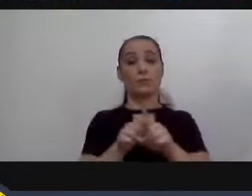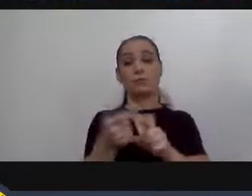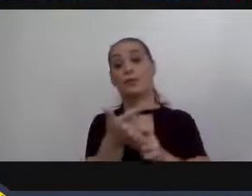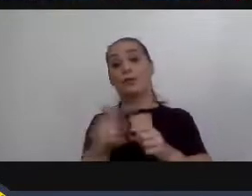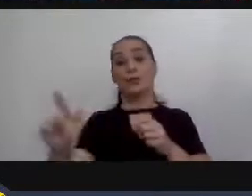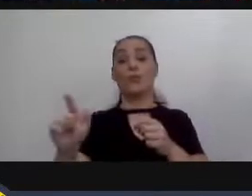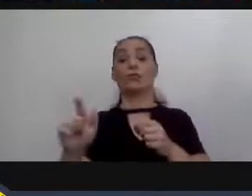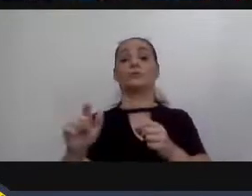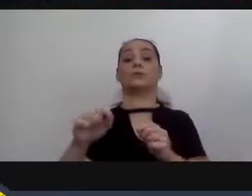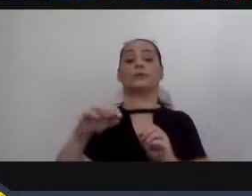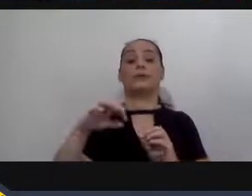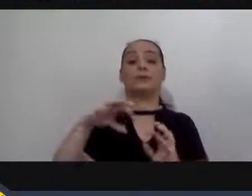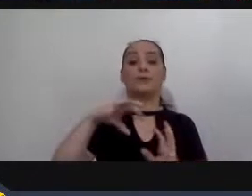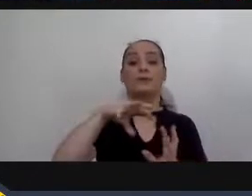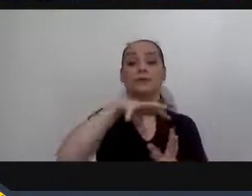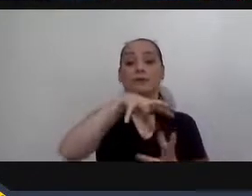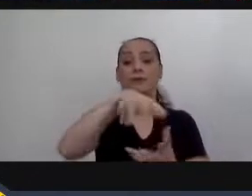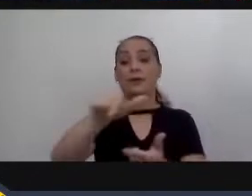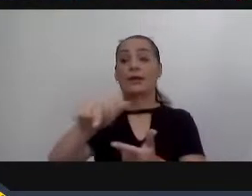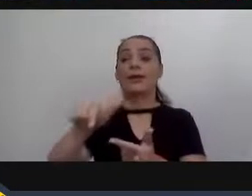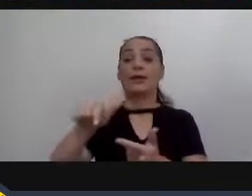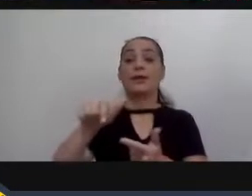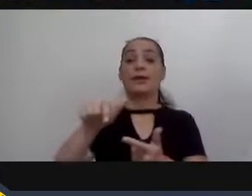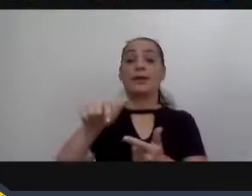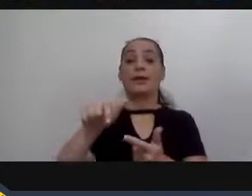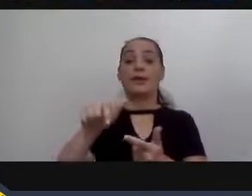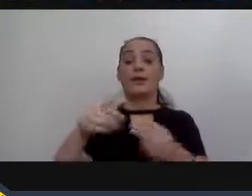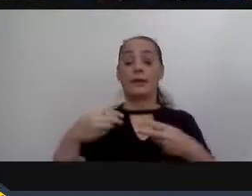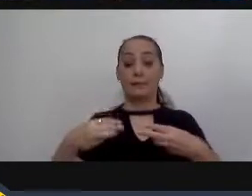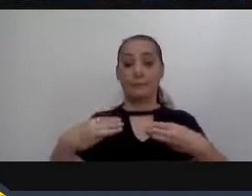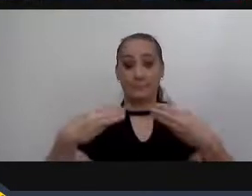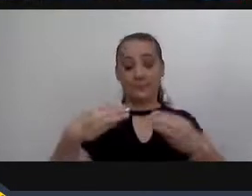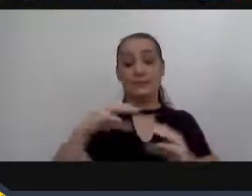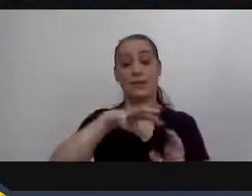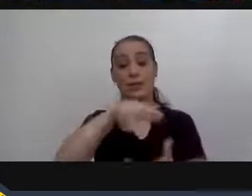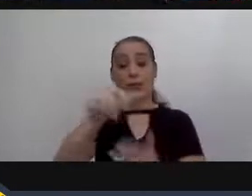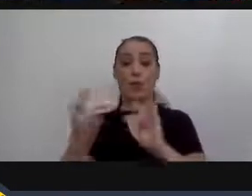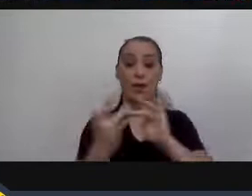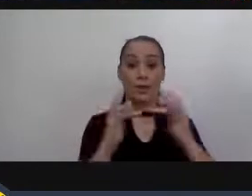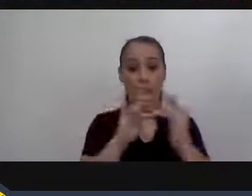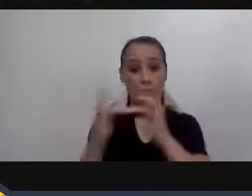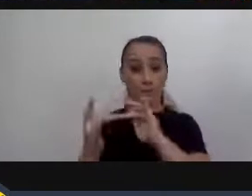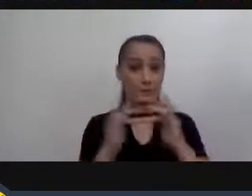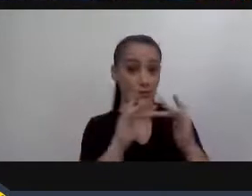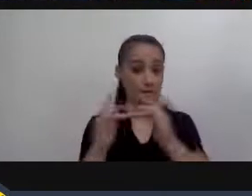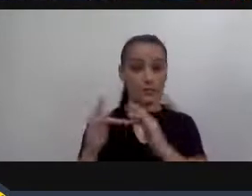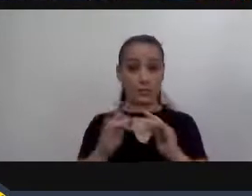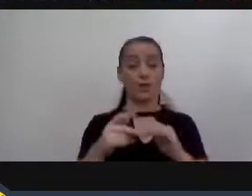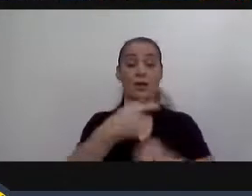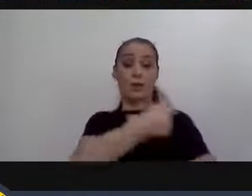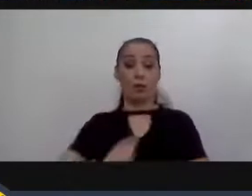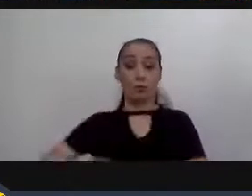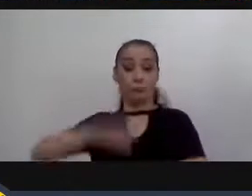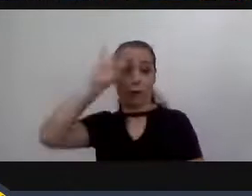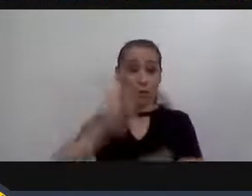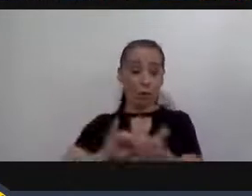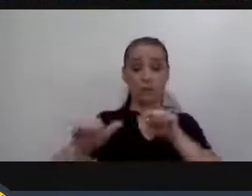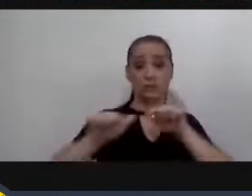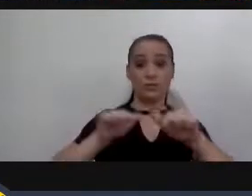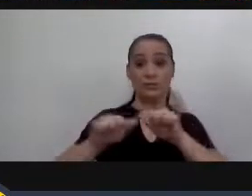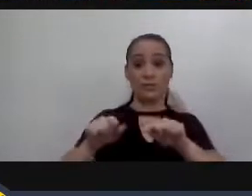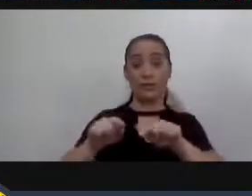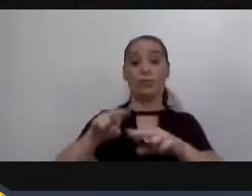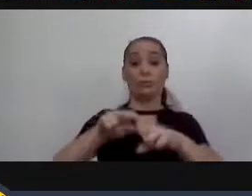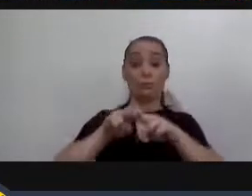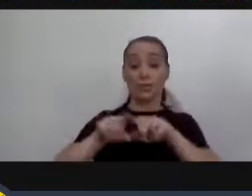internacionais, que trabalhou muitos anos com o próprio governo de país de origem, por isso foi perseguida, né? Porque ela, de alguma forma,